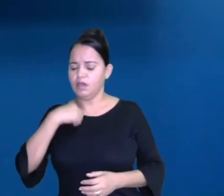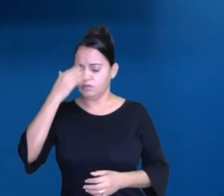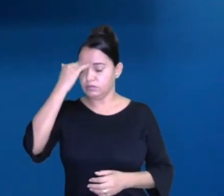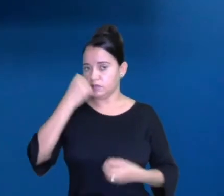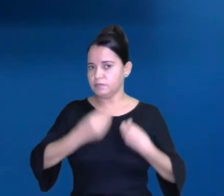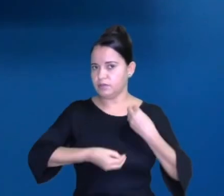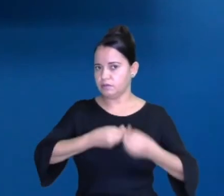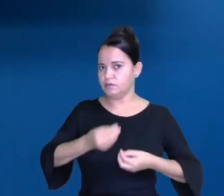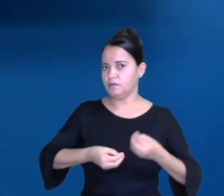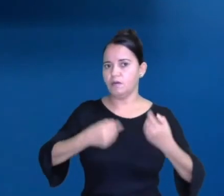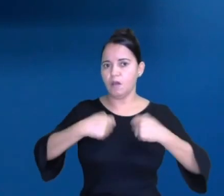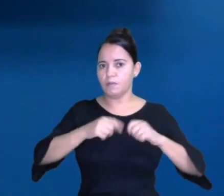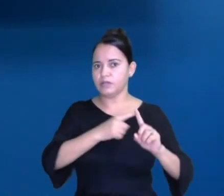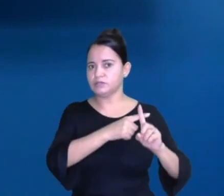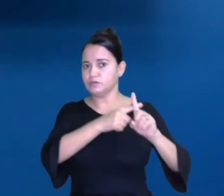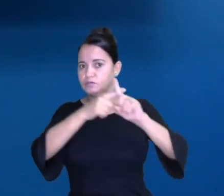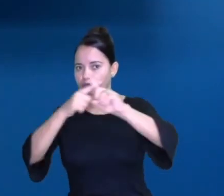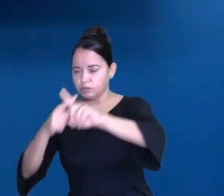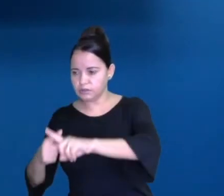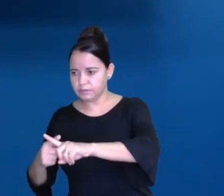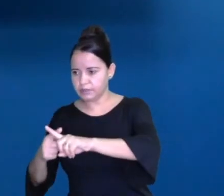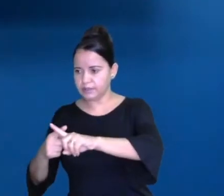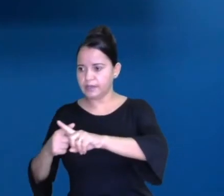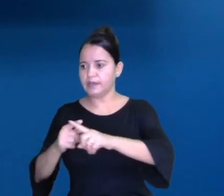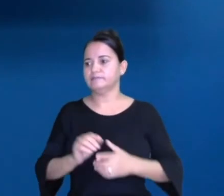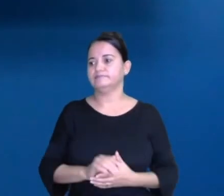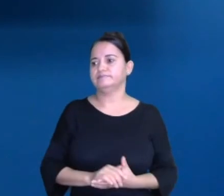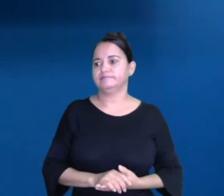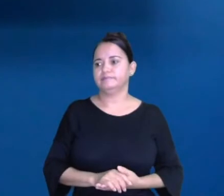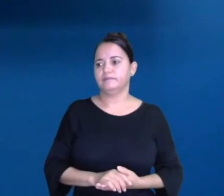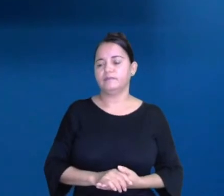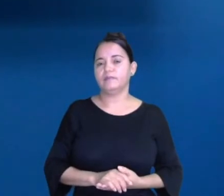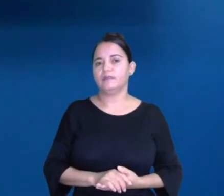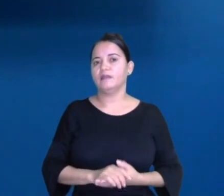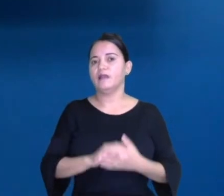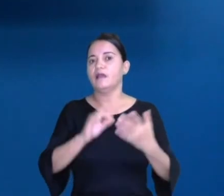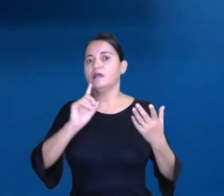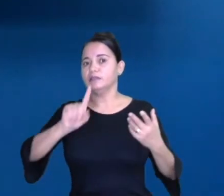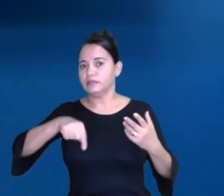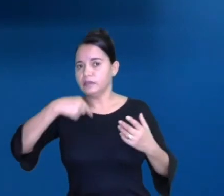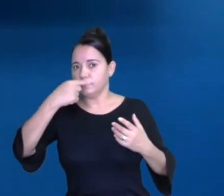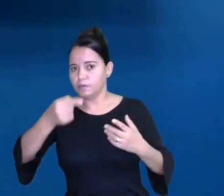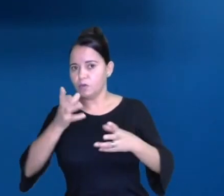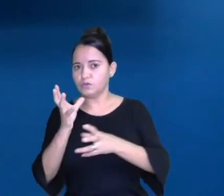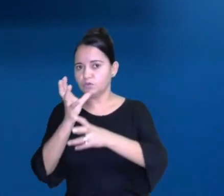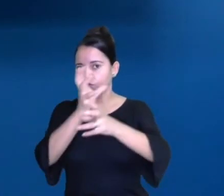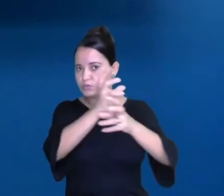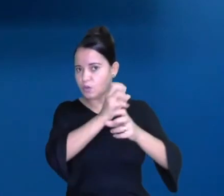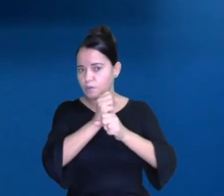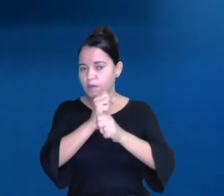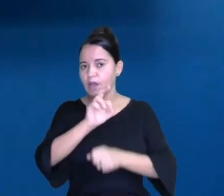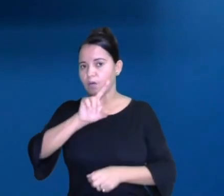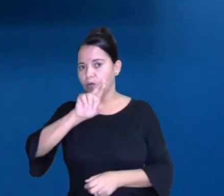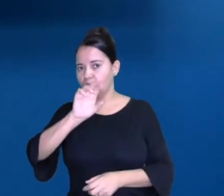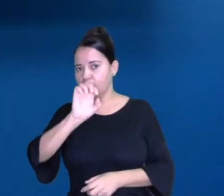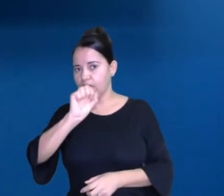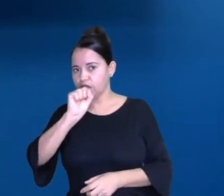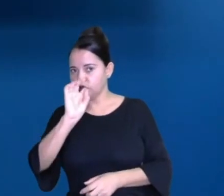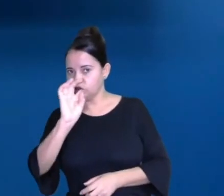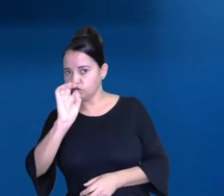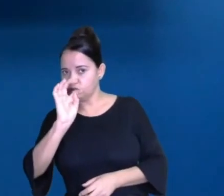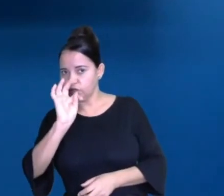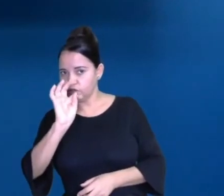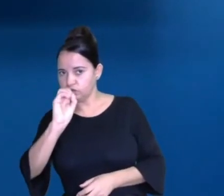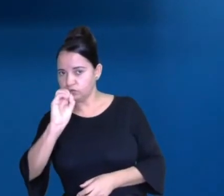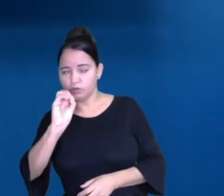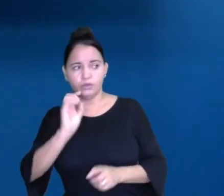preciso multiplicar o divisor com o quociente, somar o resto e encontrar o meu dividendo, tá? Então,